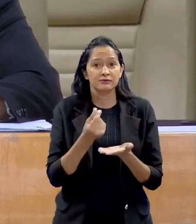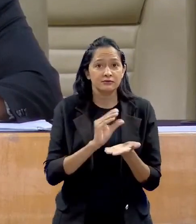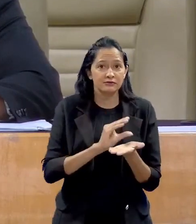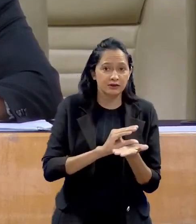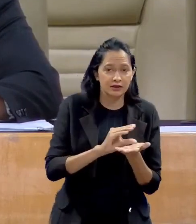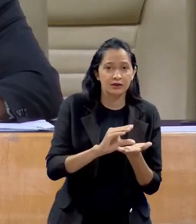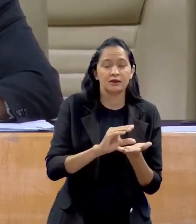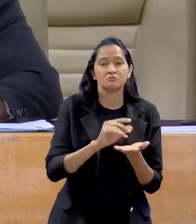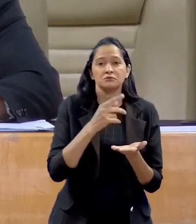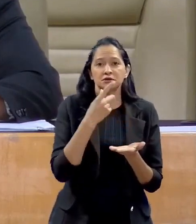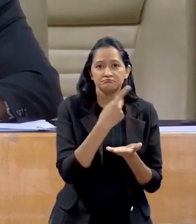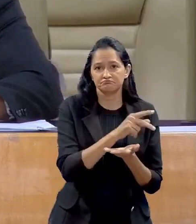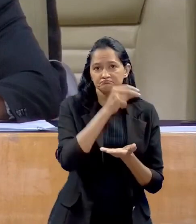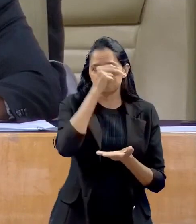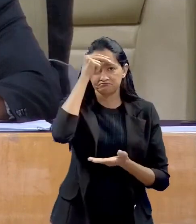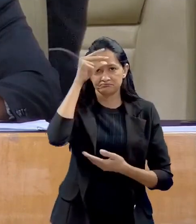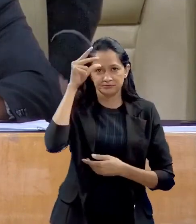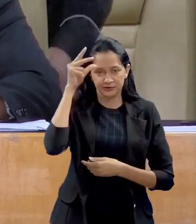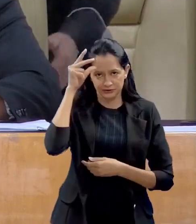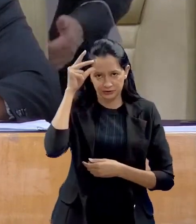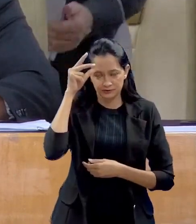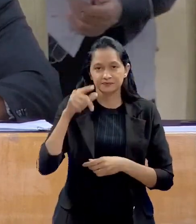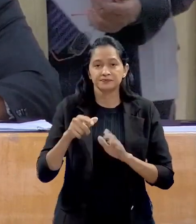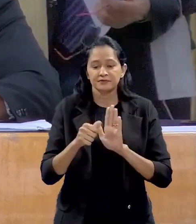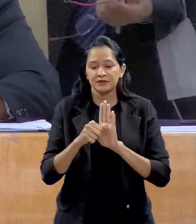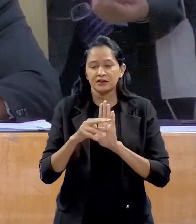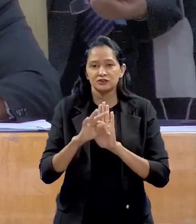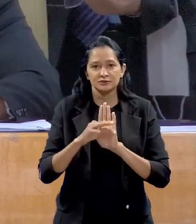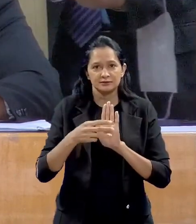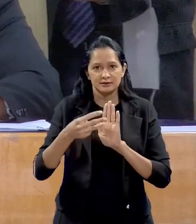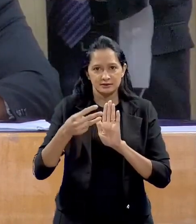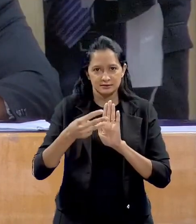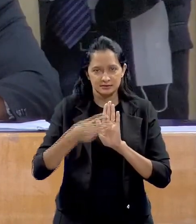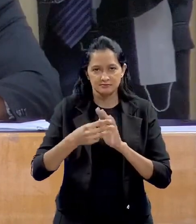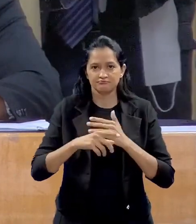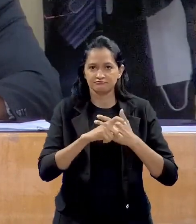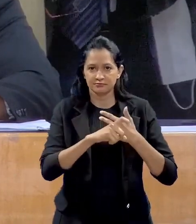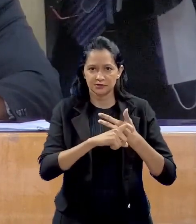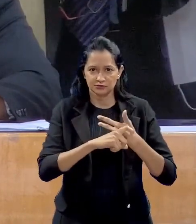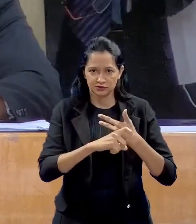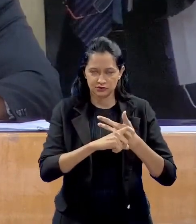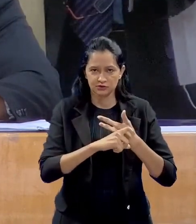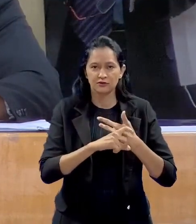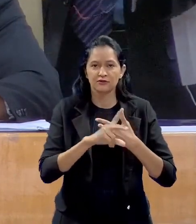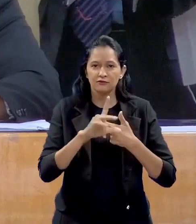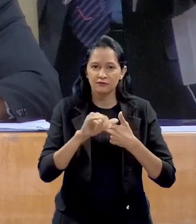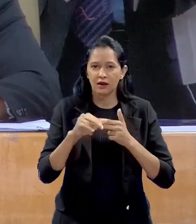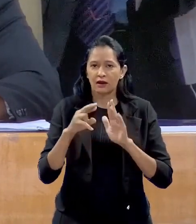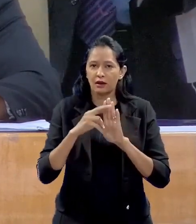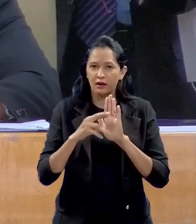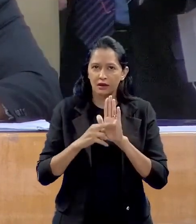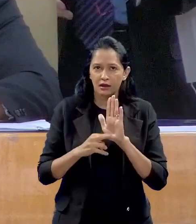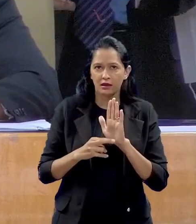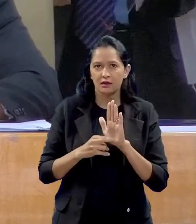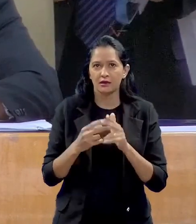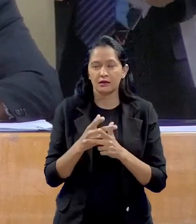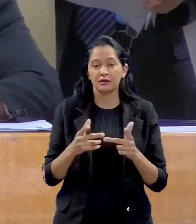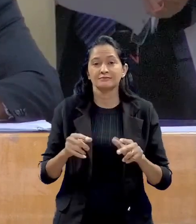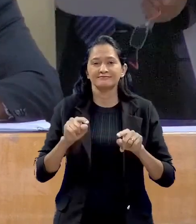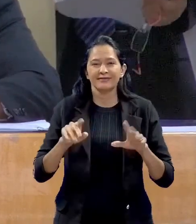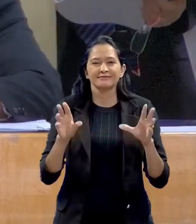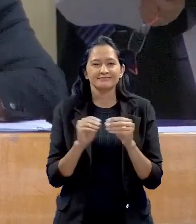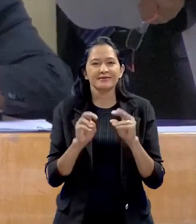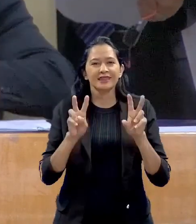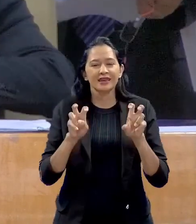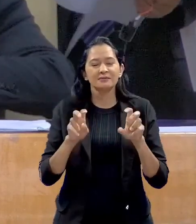no orçamento vigente. Artigo 3º, o Poder Executivo regulamentará nessa lei no que couber. Se trata de uma isenção de IPTU nas casas que